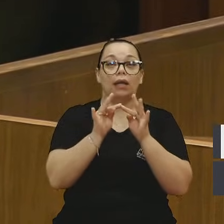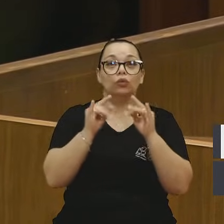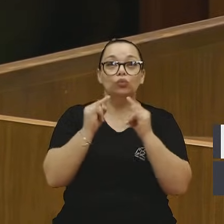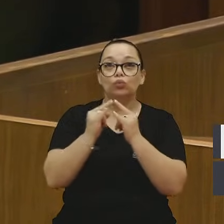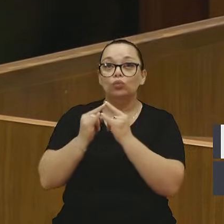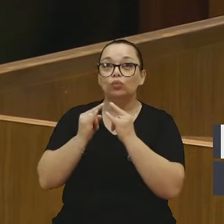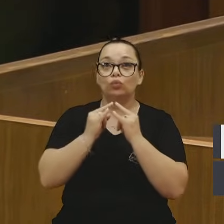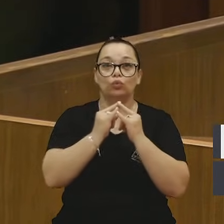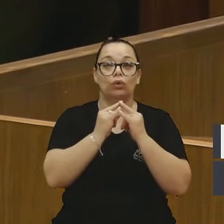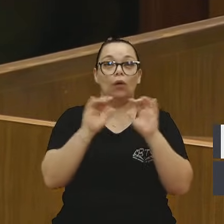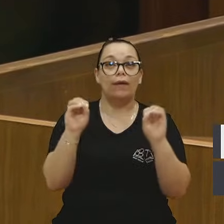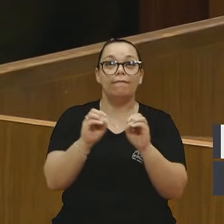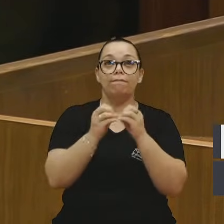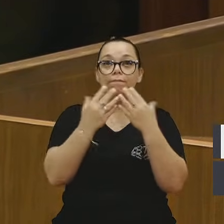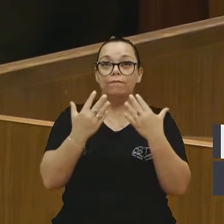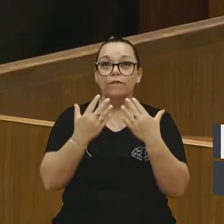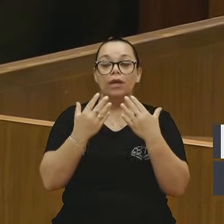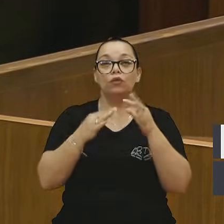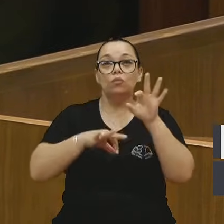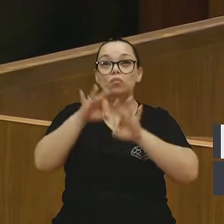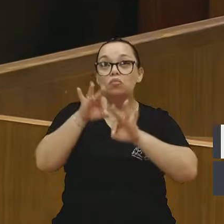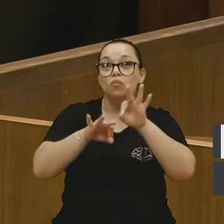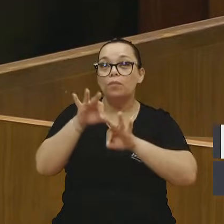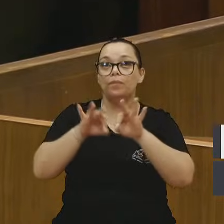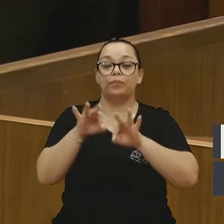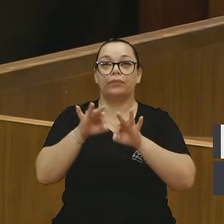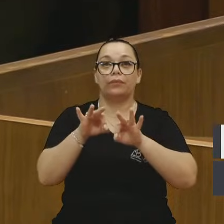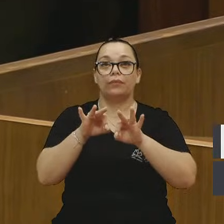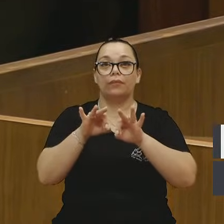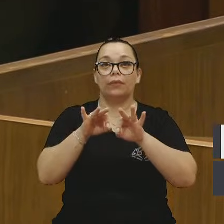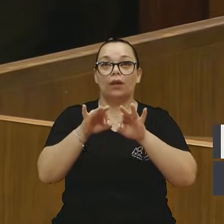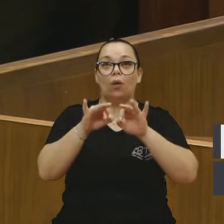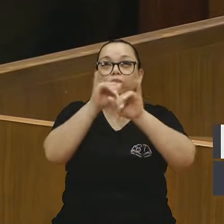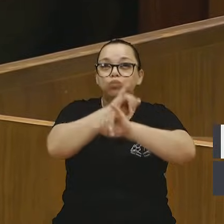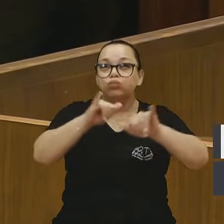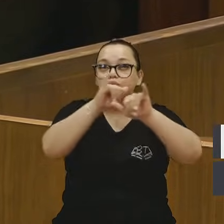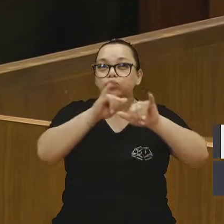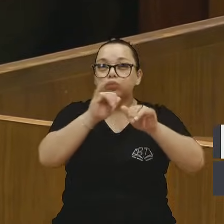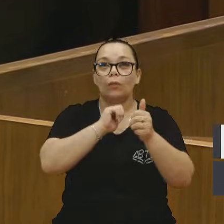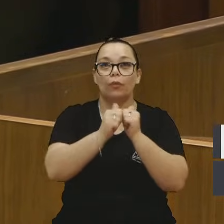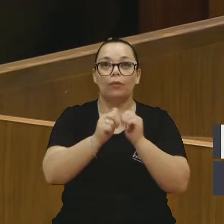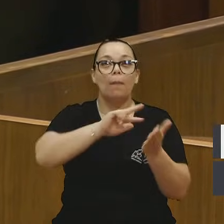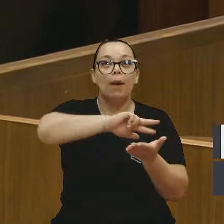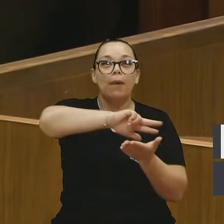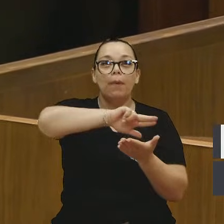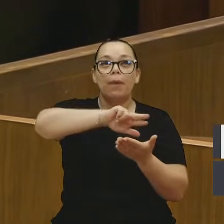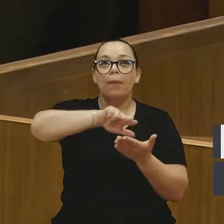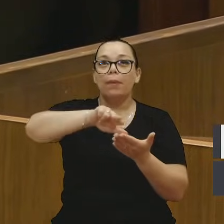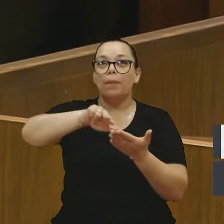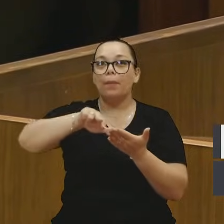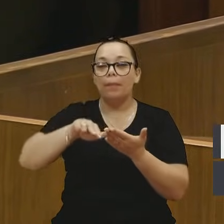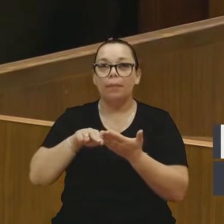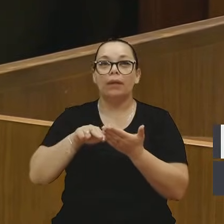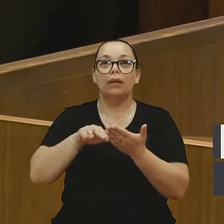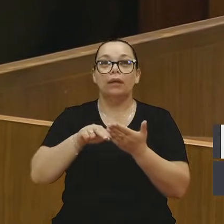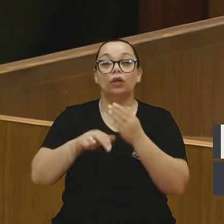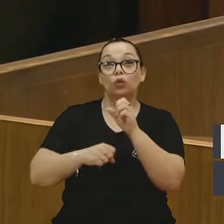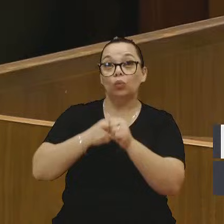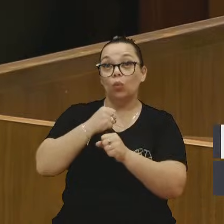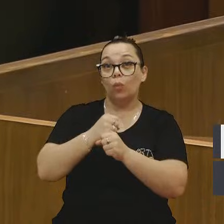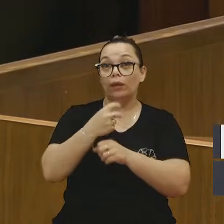entidades, eventos, projetos, imprensa esportivas e demais personalidades que no ano